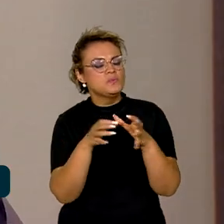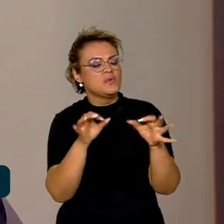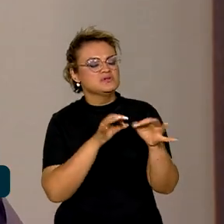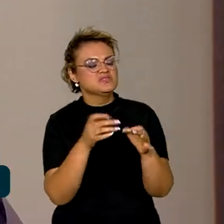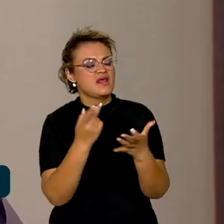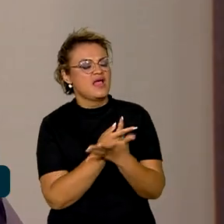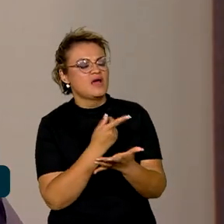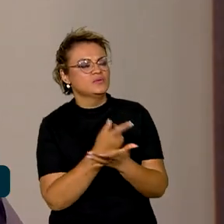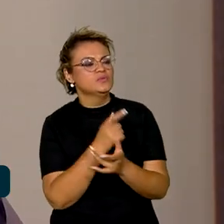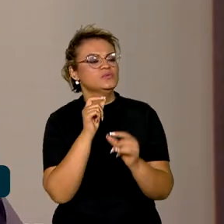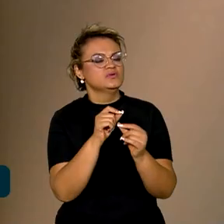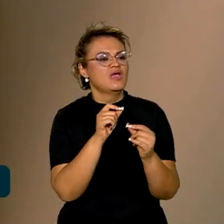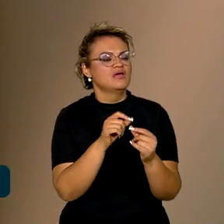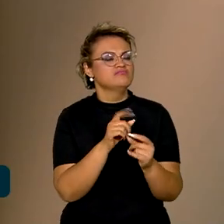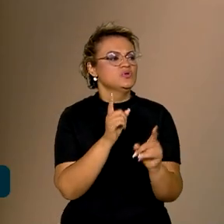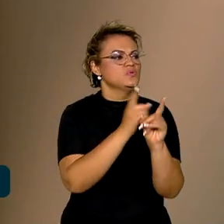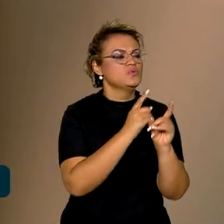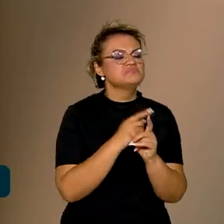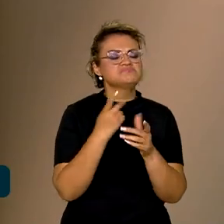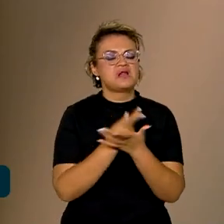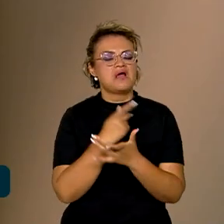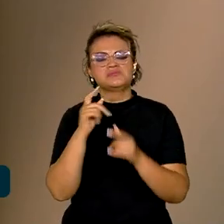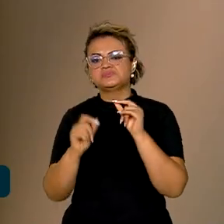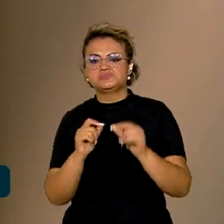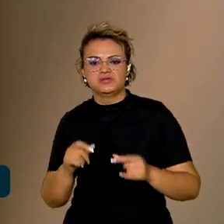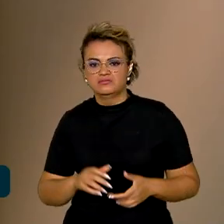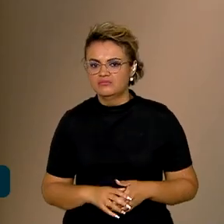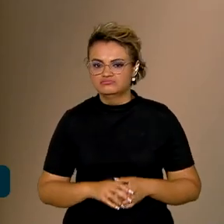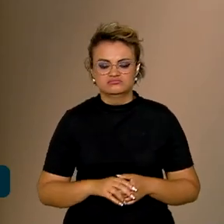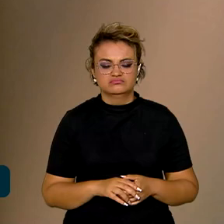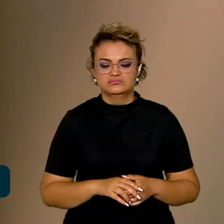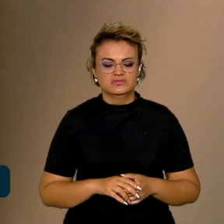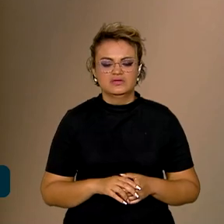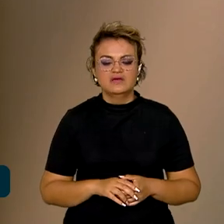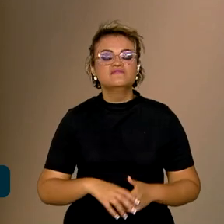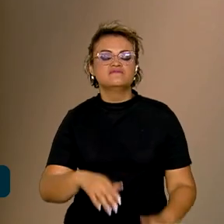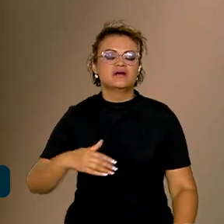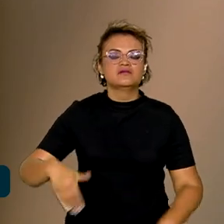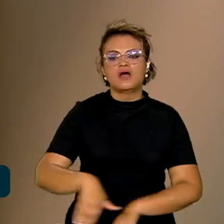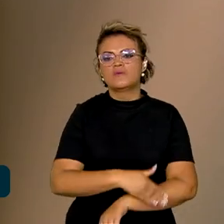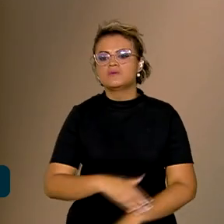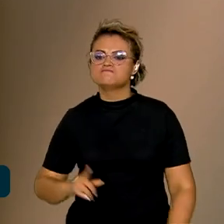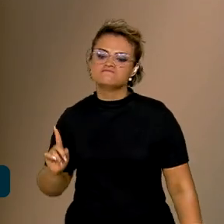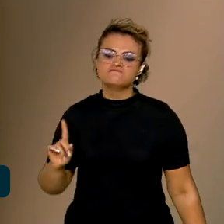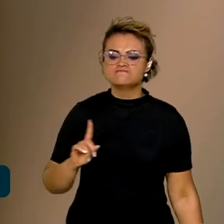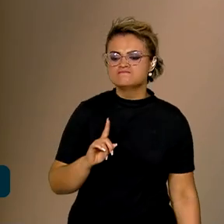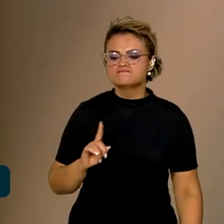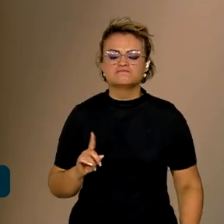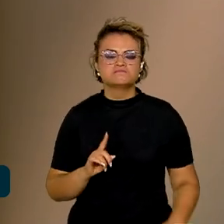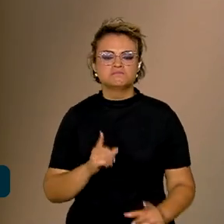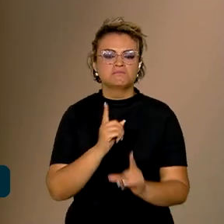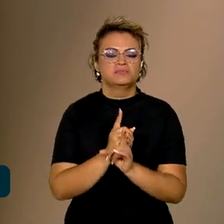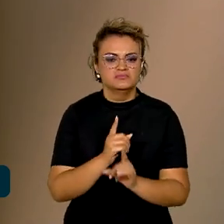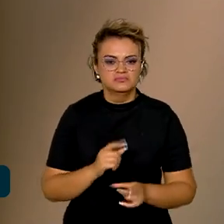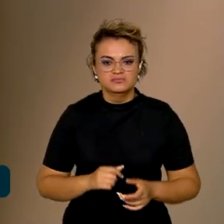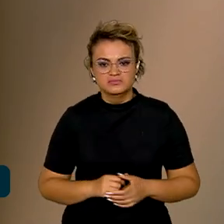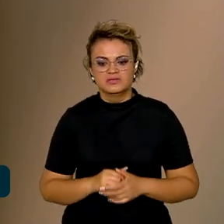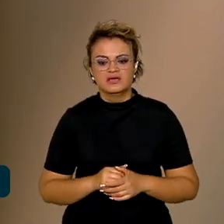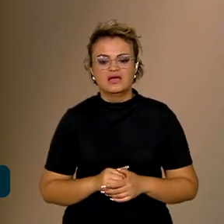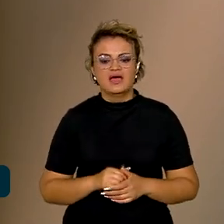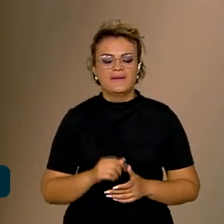organizações, chegam a grandes apreensões, né? São abordagens de rua, né, que resultam processos, que